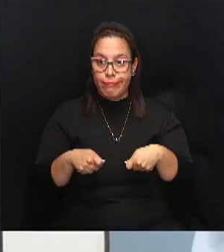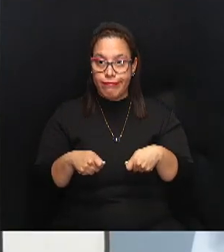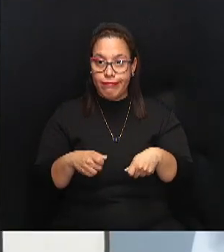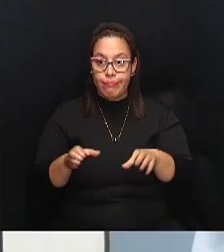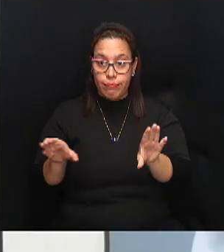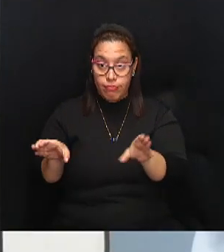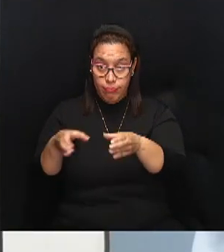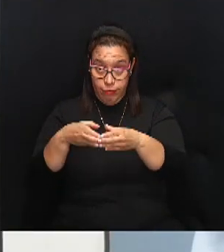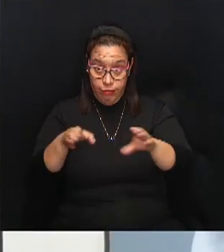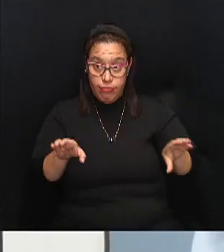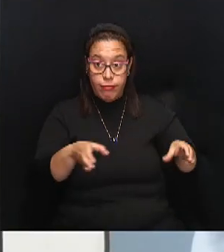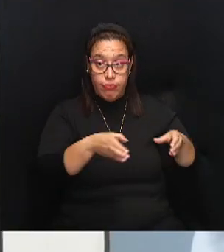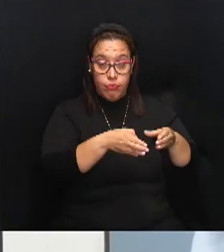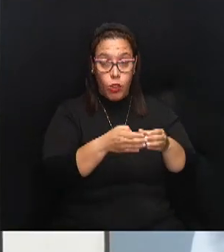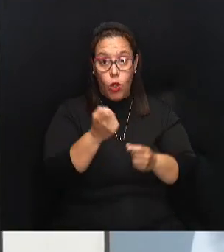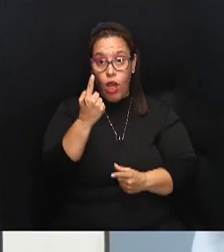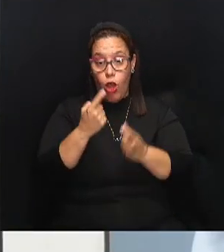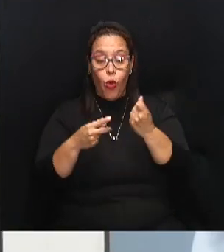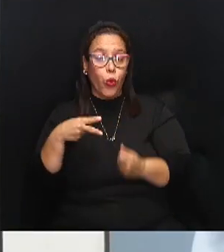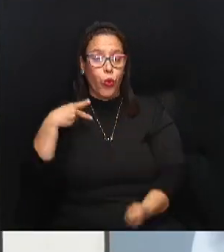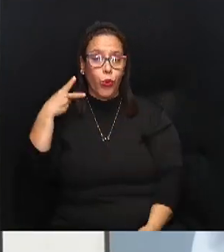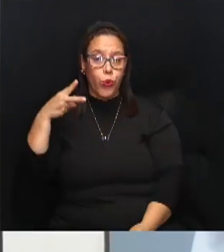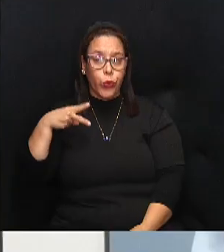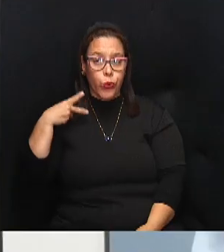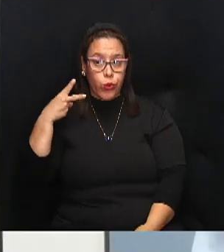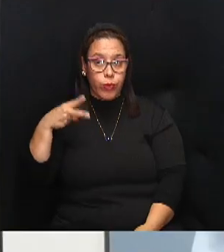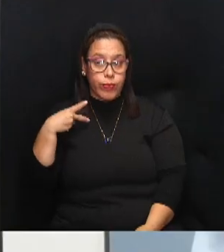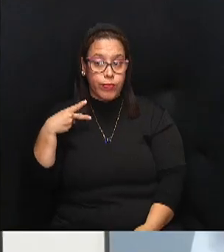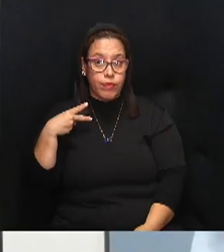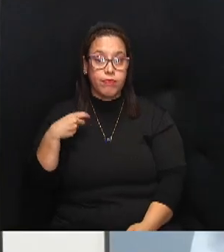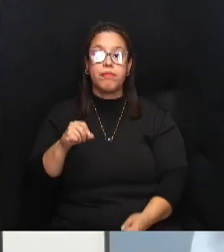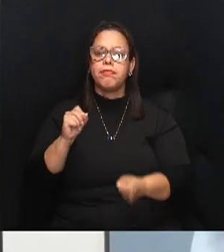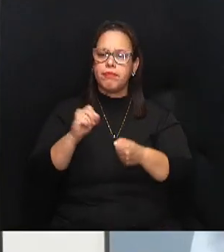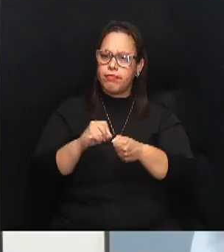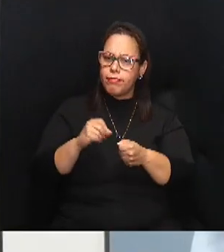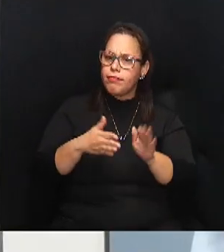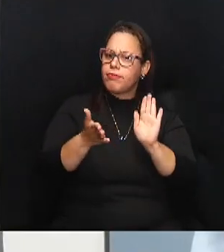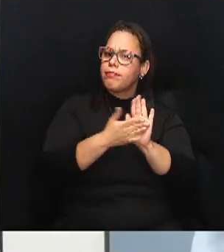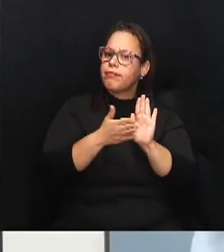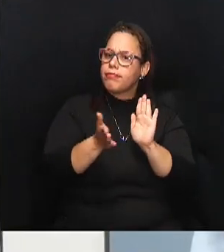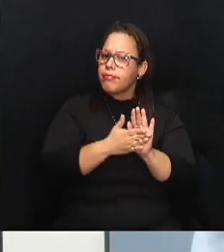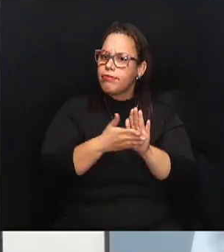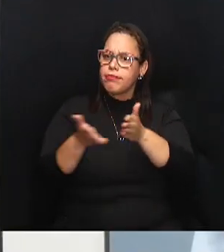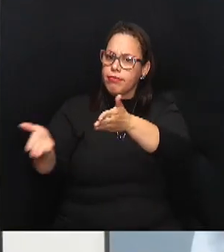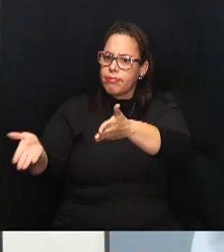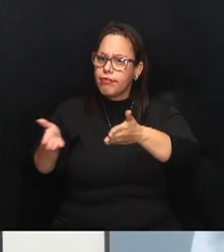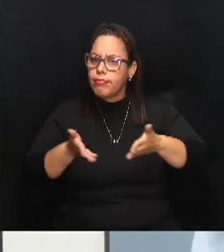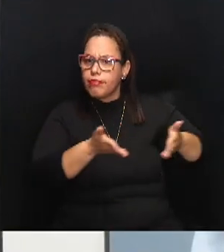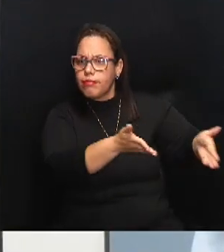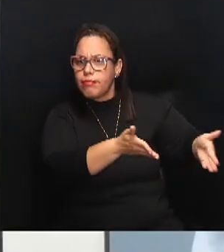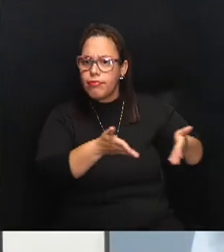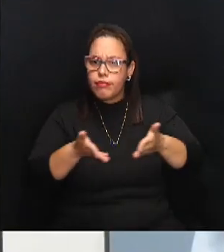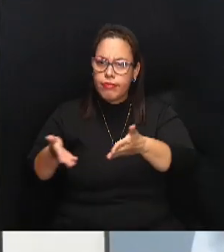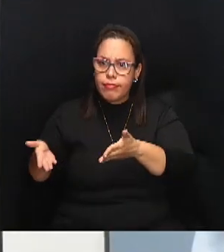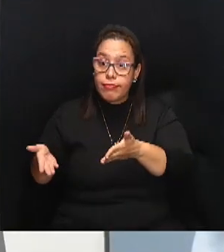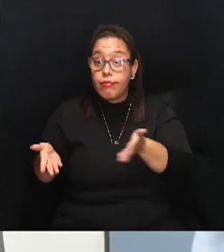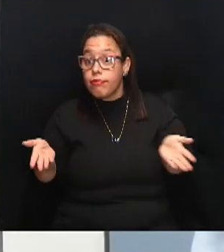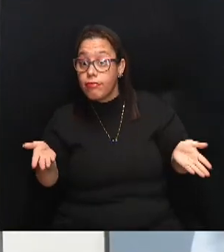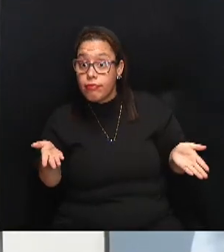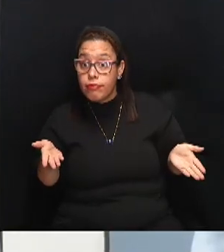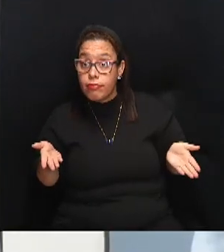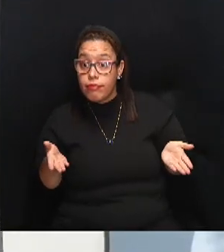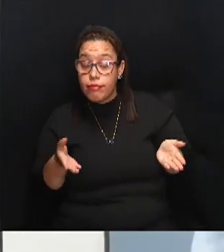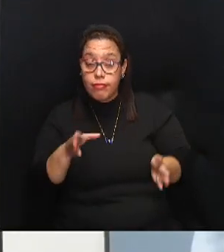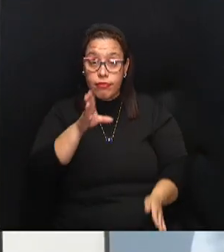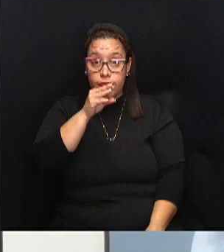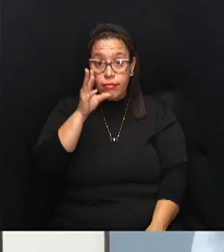reunimos aqui na casa alguns vereadores e fizemos essa proposta para trazer os servidores